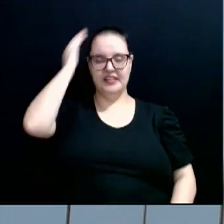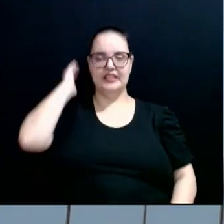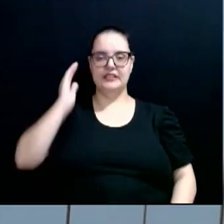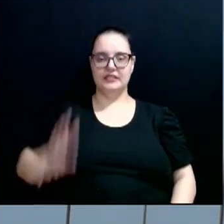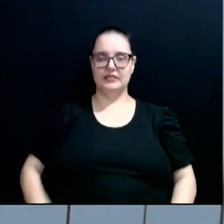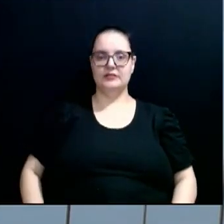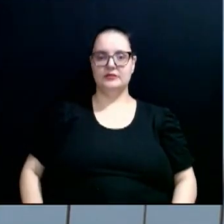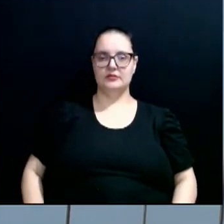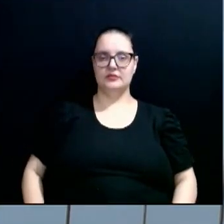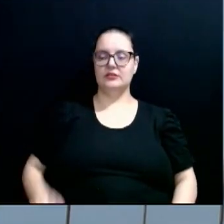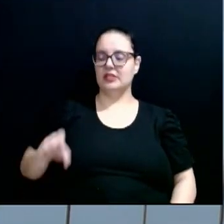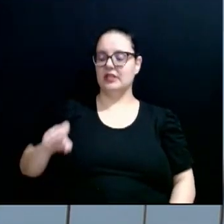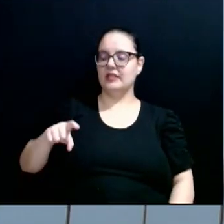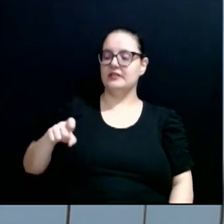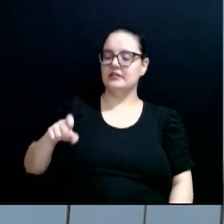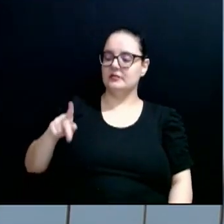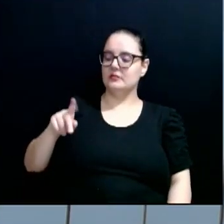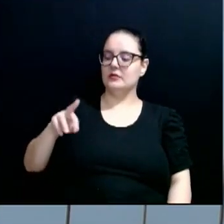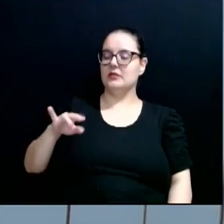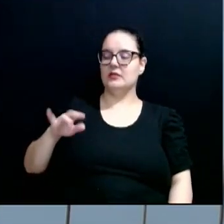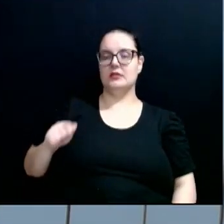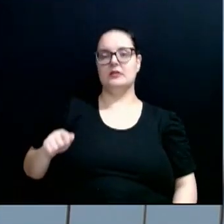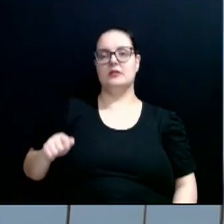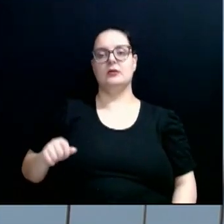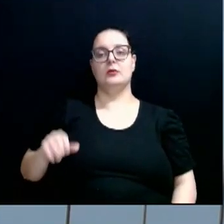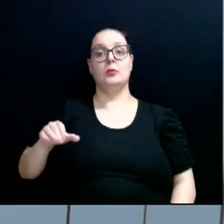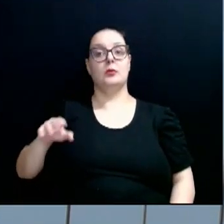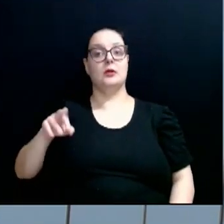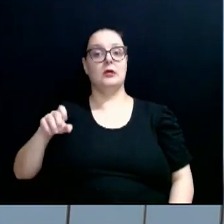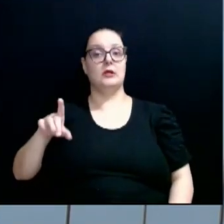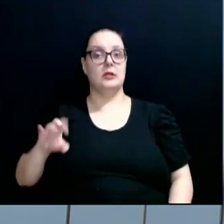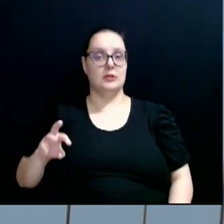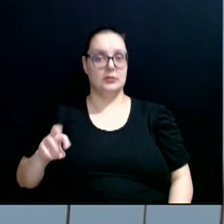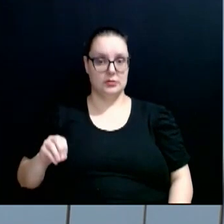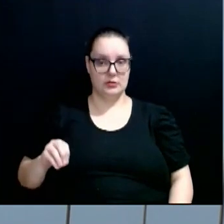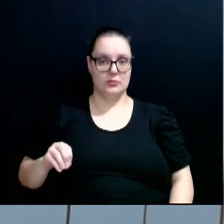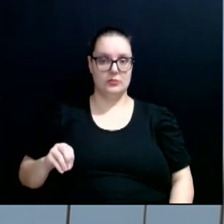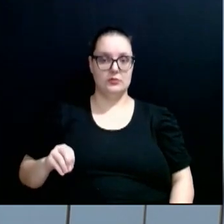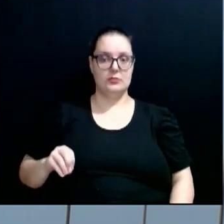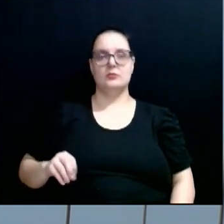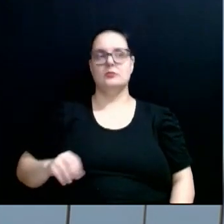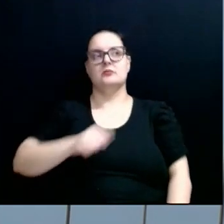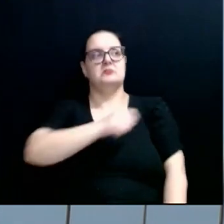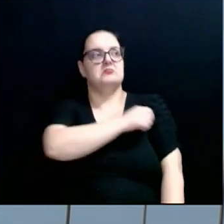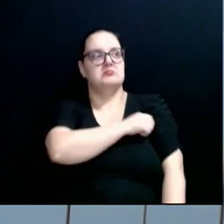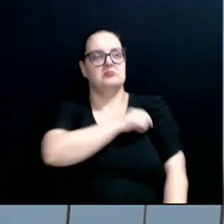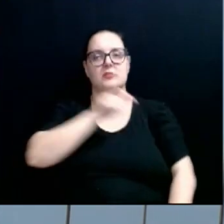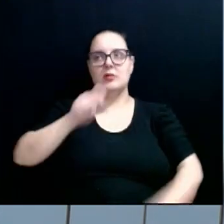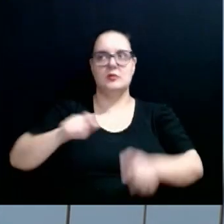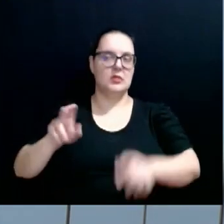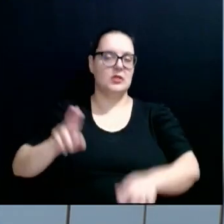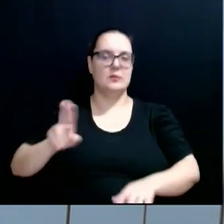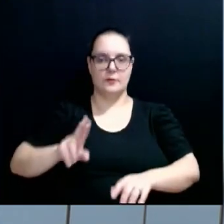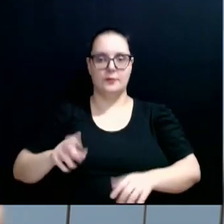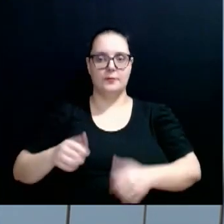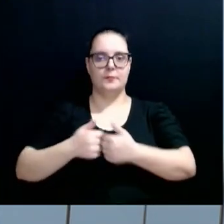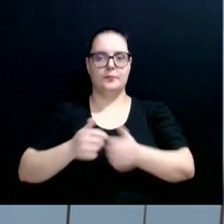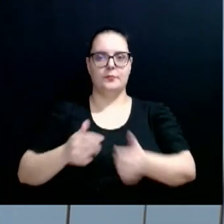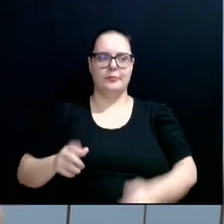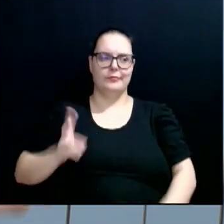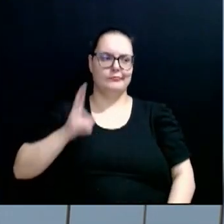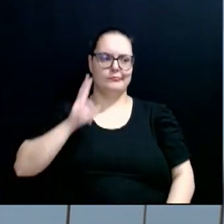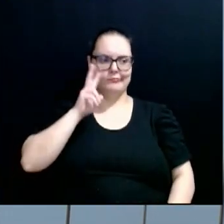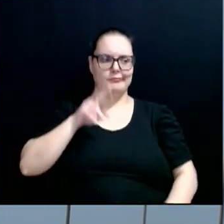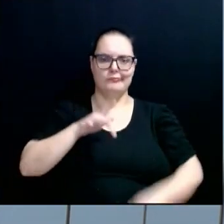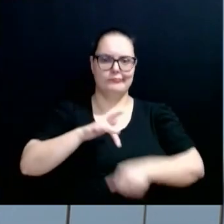dos trabalhadores, quando não são usados. Isso daí a gente sempre viu como um absurdo, algo que não